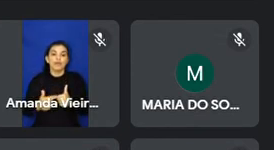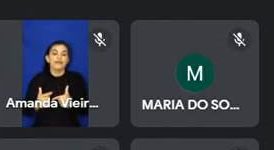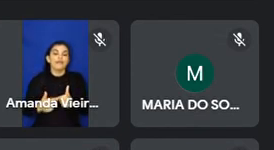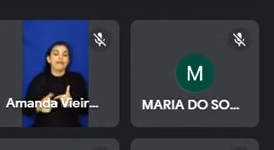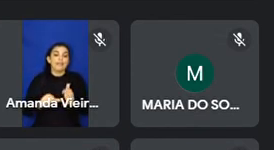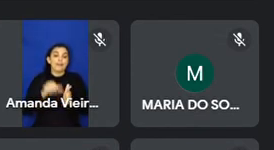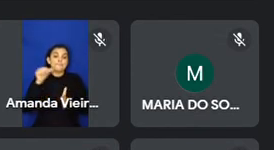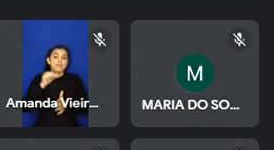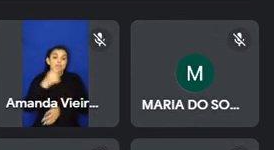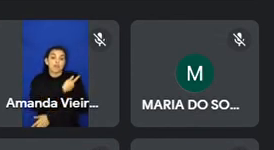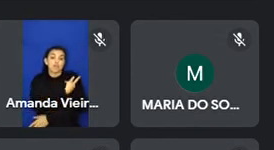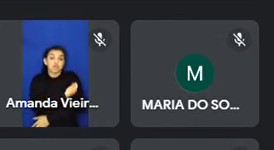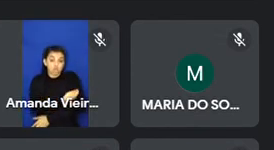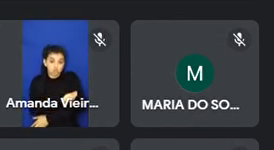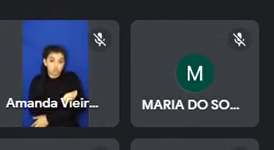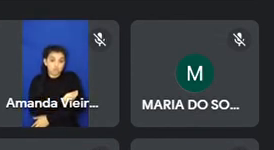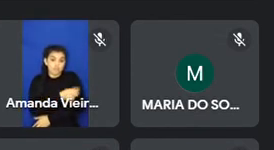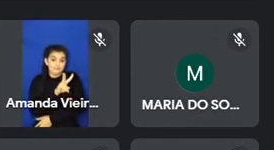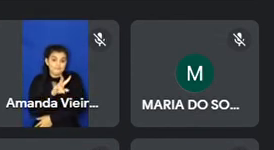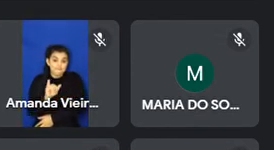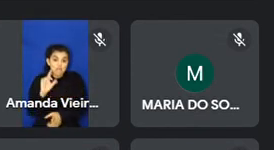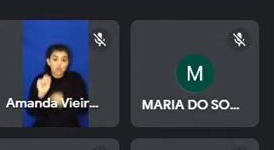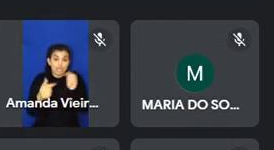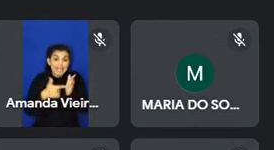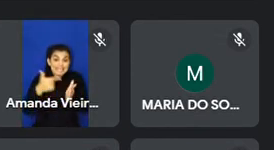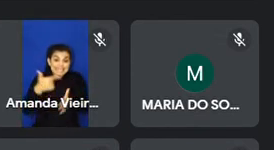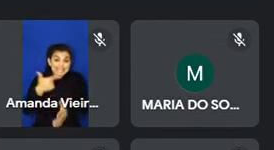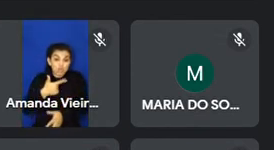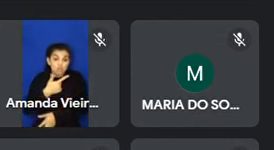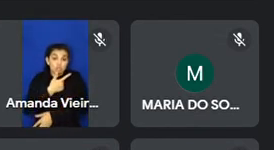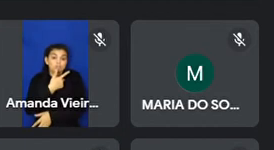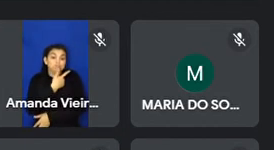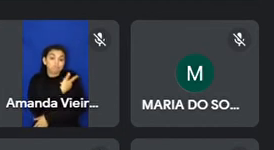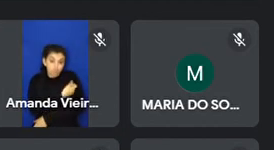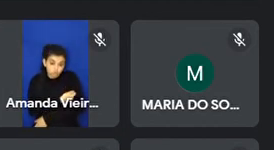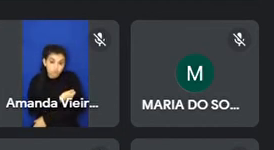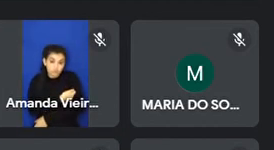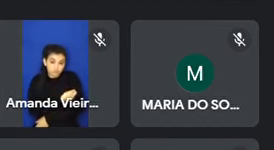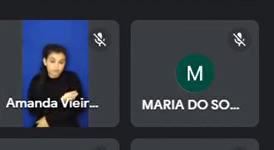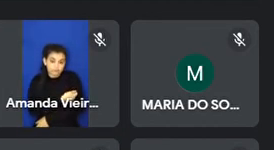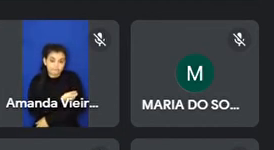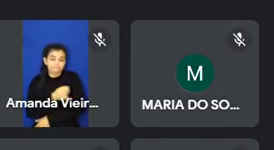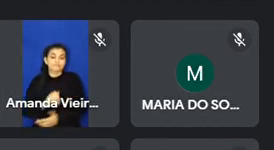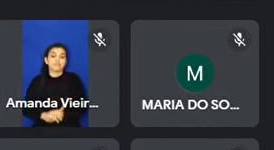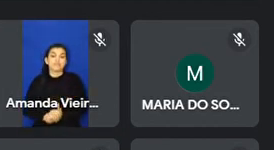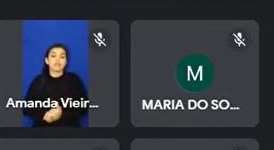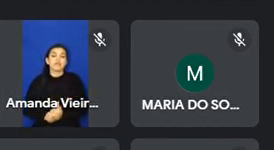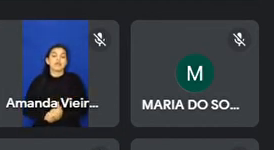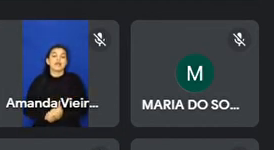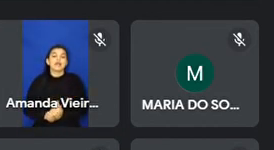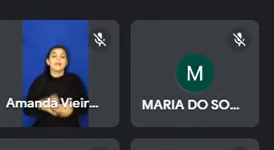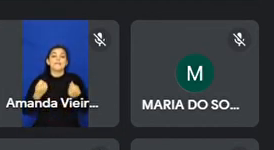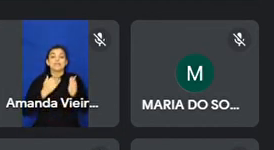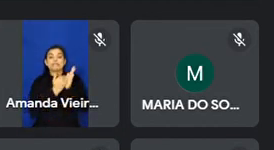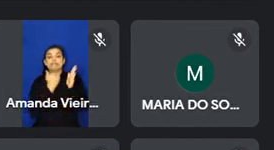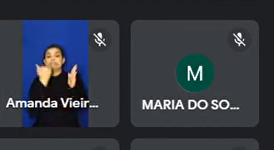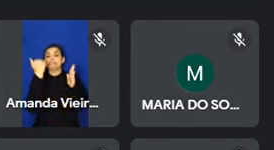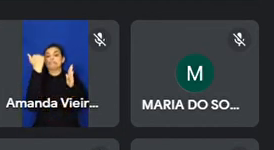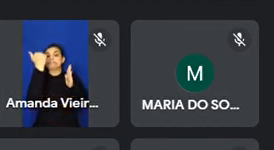dose não esteja danificada na segunda dose. Então, o que é que a gente faz com isso? A gente aumenta a quantidade de antígenos,